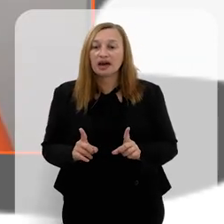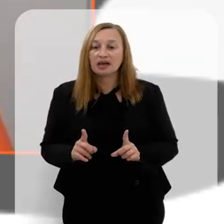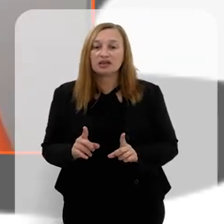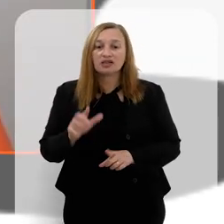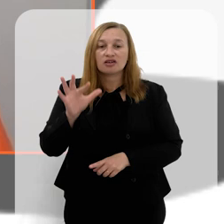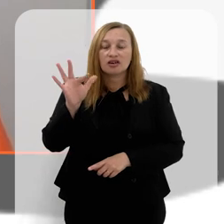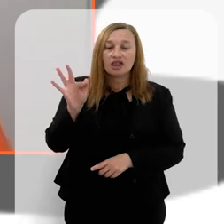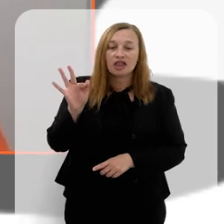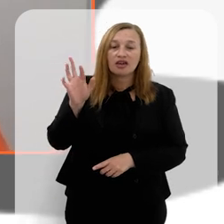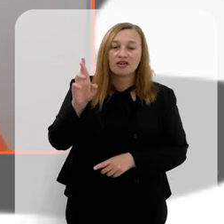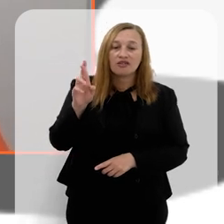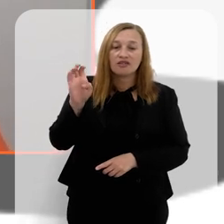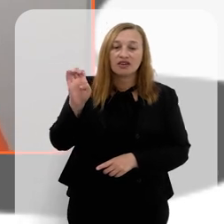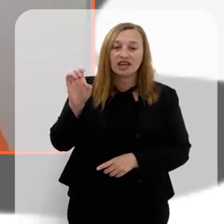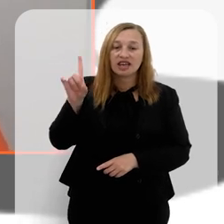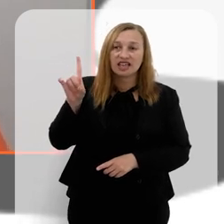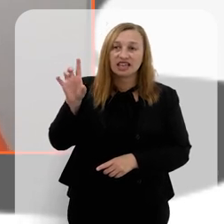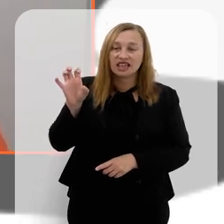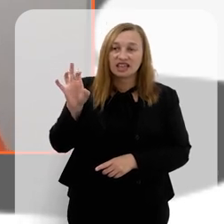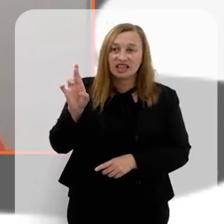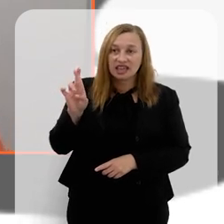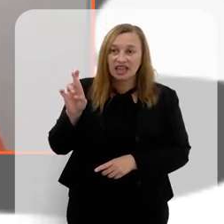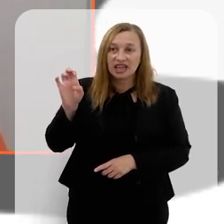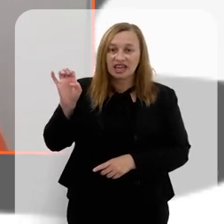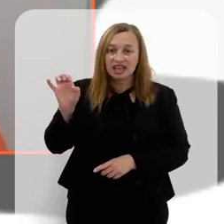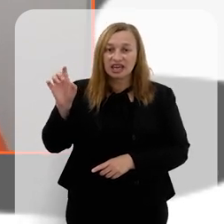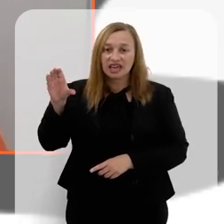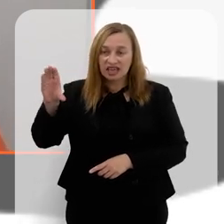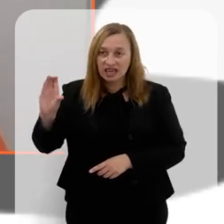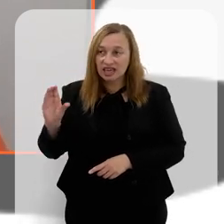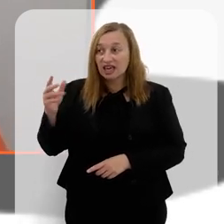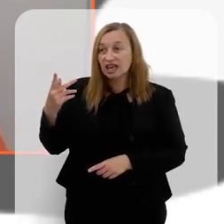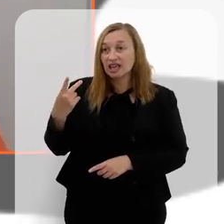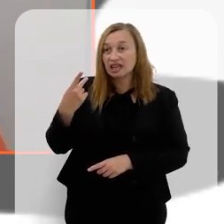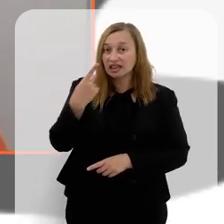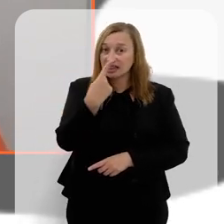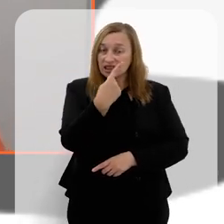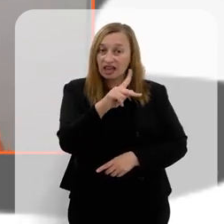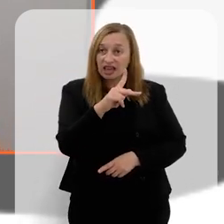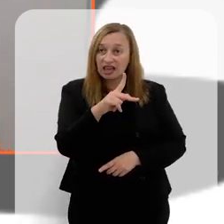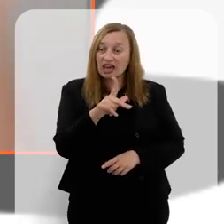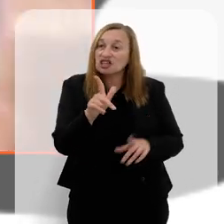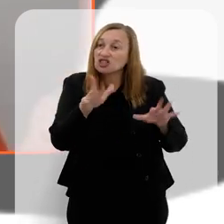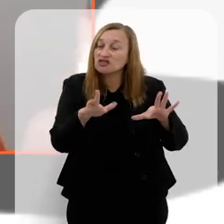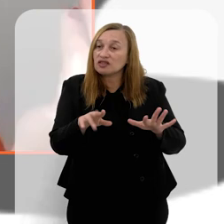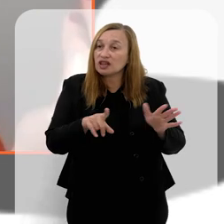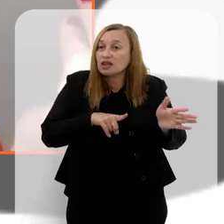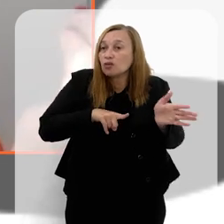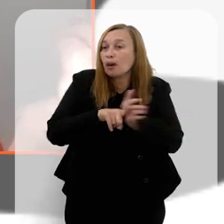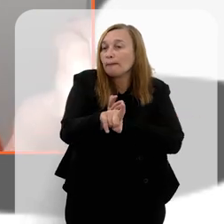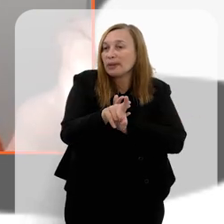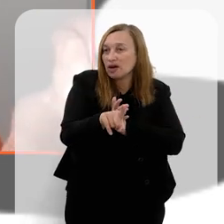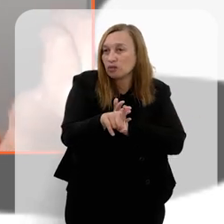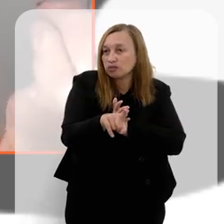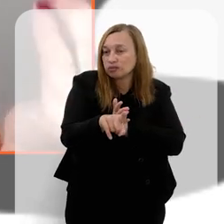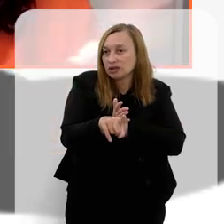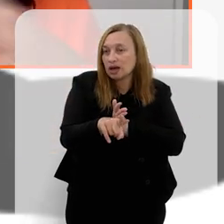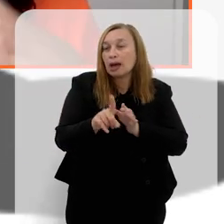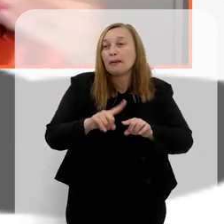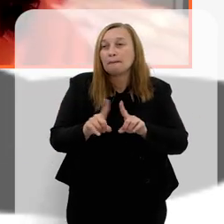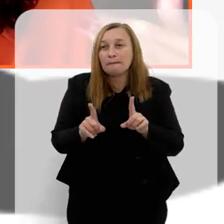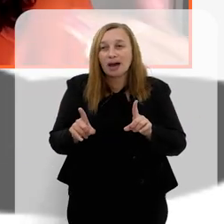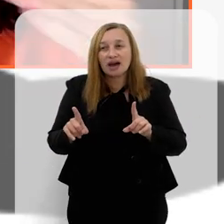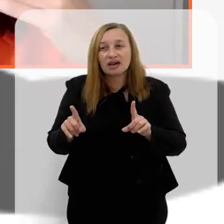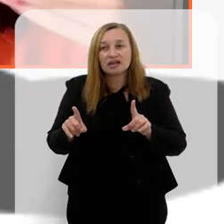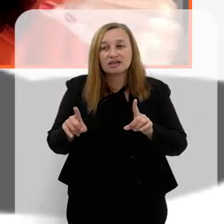do Frederic é um pouco diferente. Você parte de uma pergunta do Frederic.